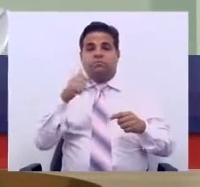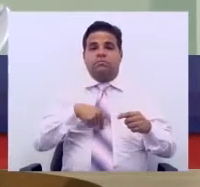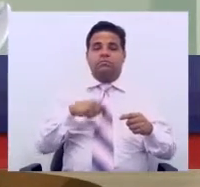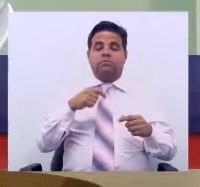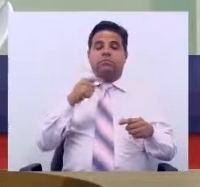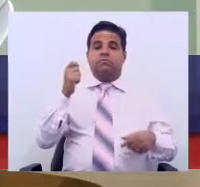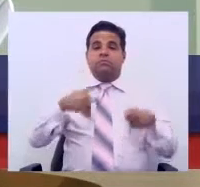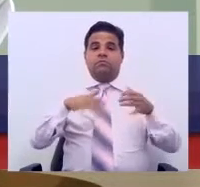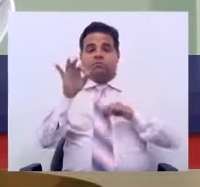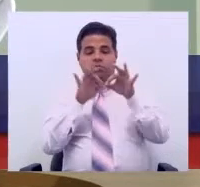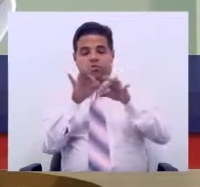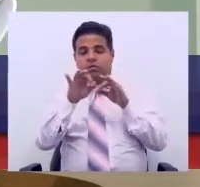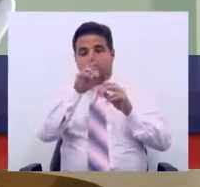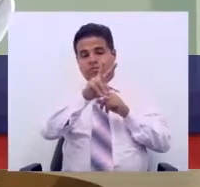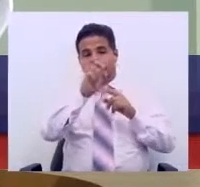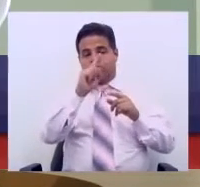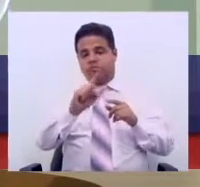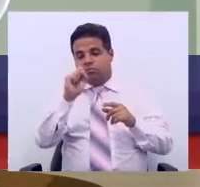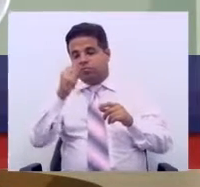esse projeto